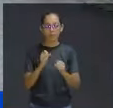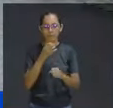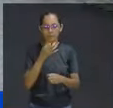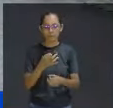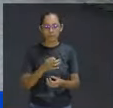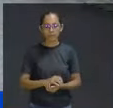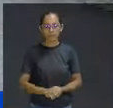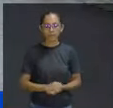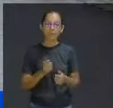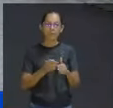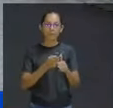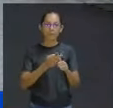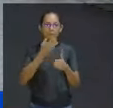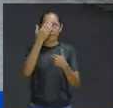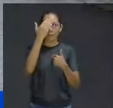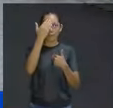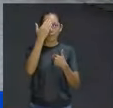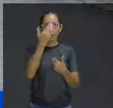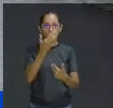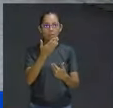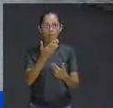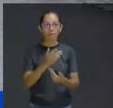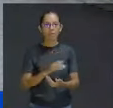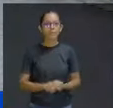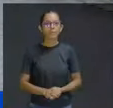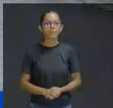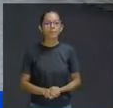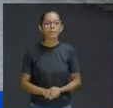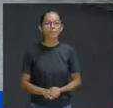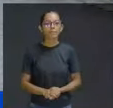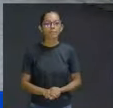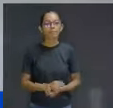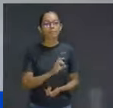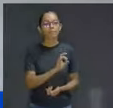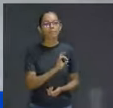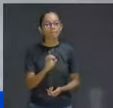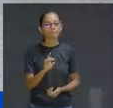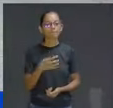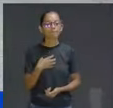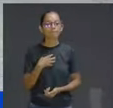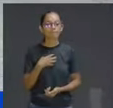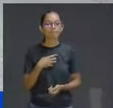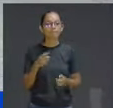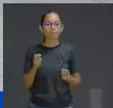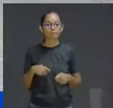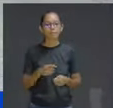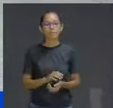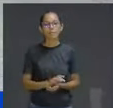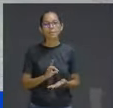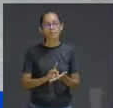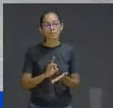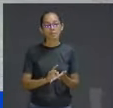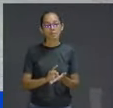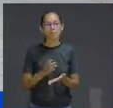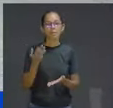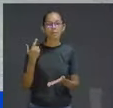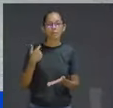Presidente, primeiramente agradecer Imagem ampla do aos plenário. magistrados pela sensibilidade. De fato, é uma situação atípica que aconteceu nesse